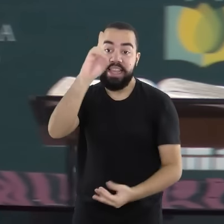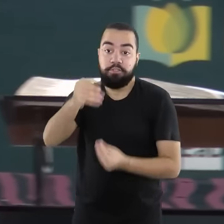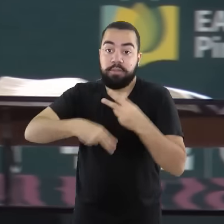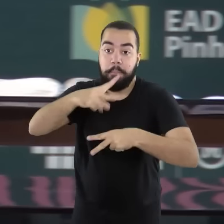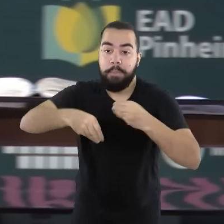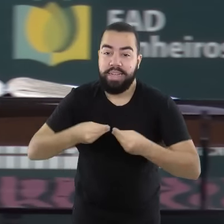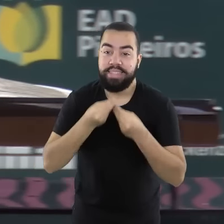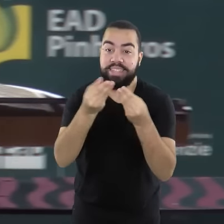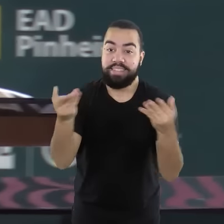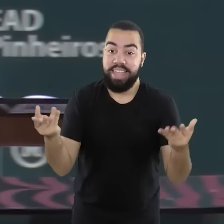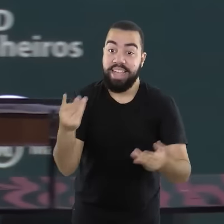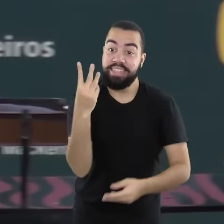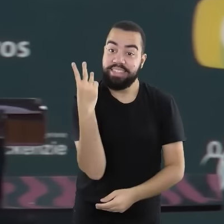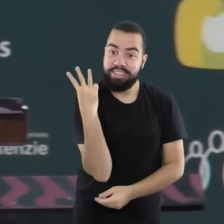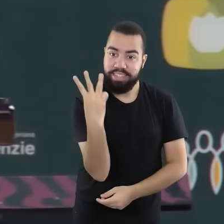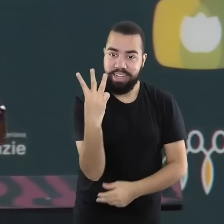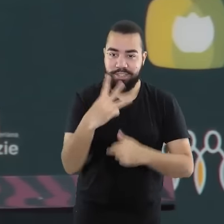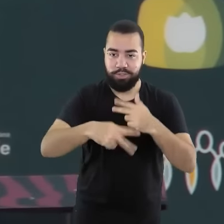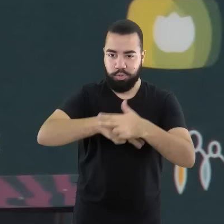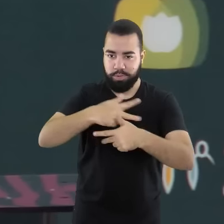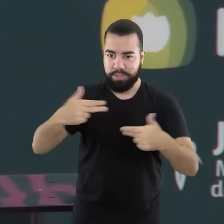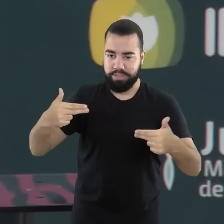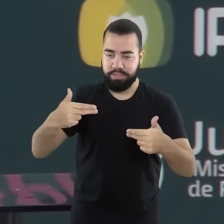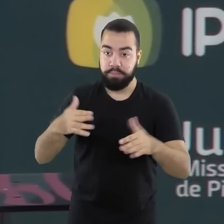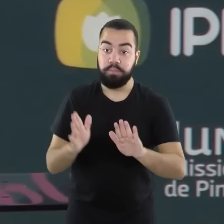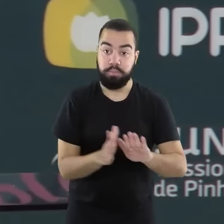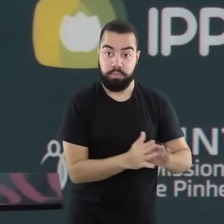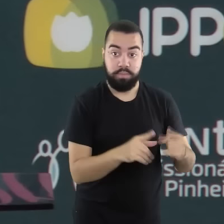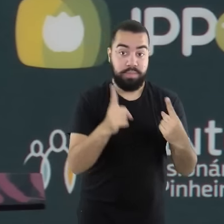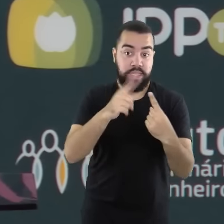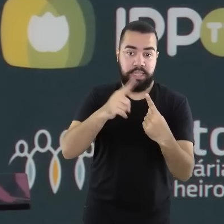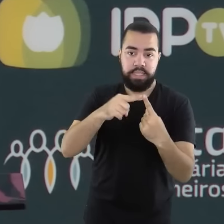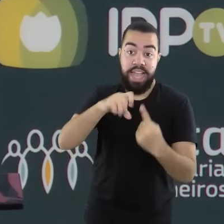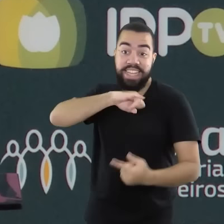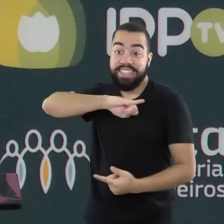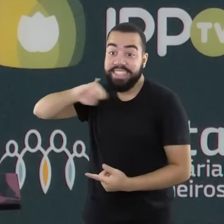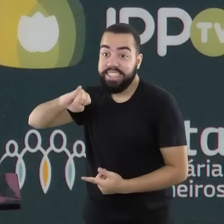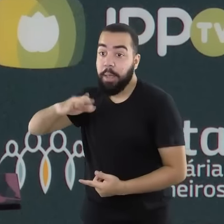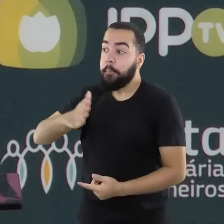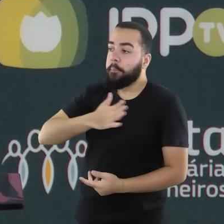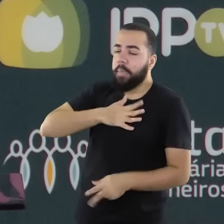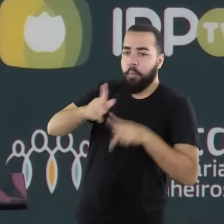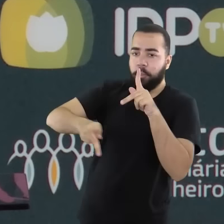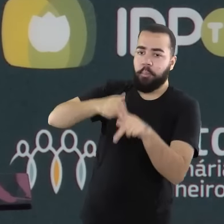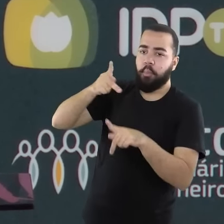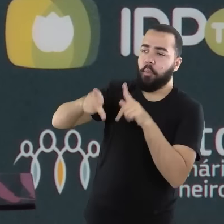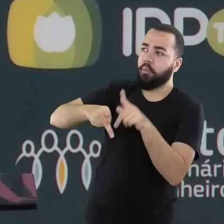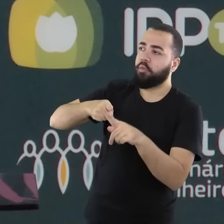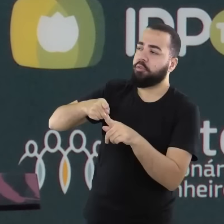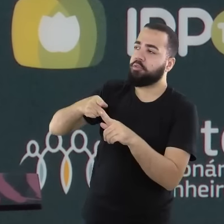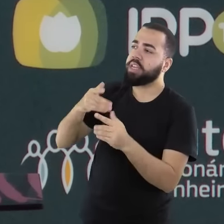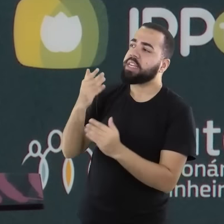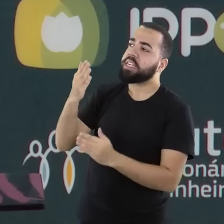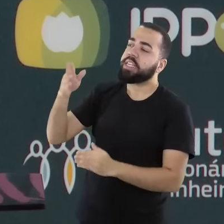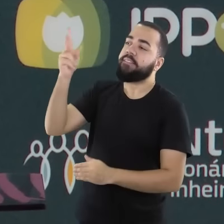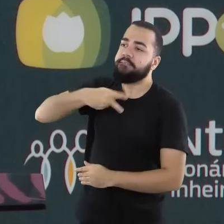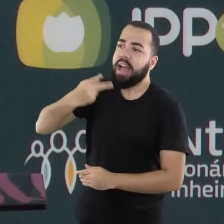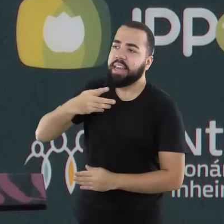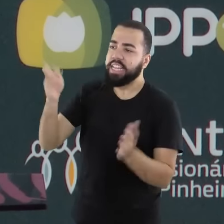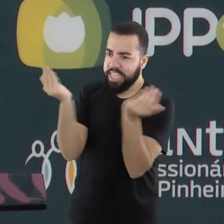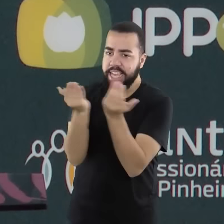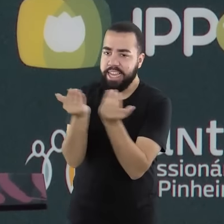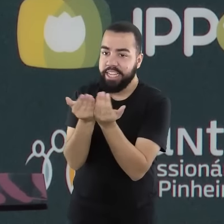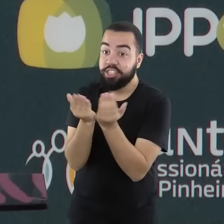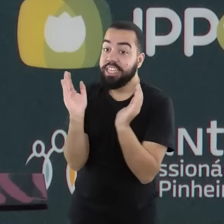faz? Ele diz assim, se o meu povo, que se chama pelo meu nome, o quê?